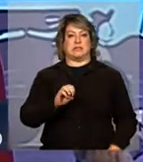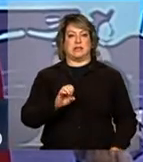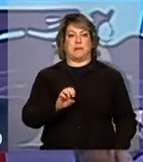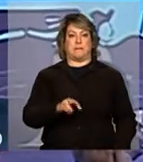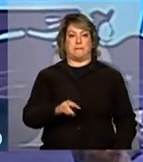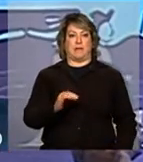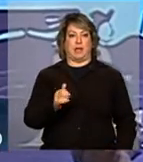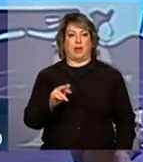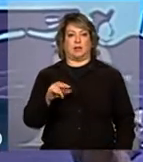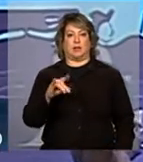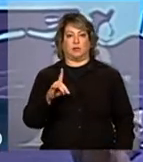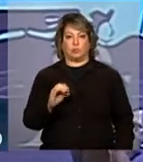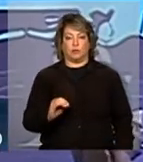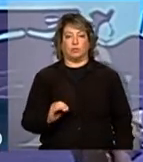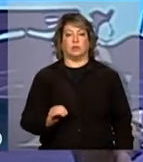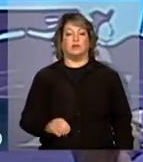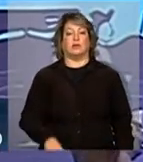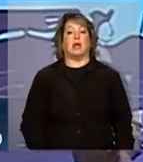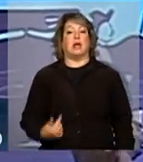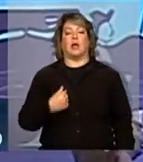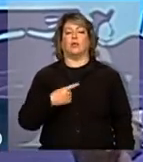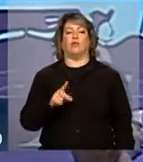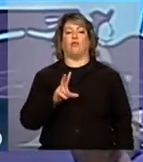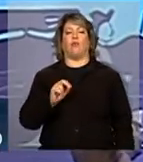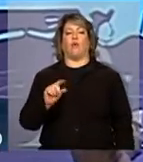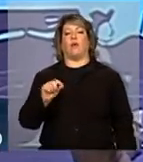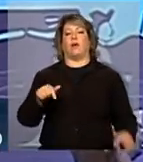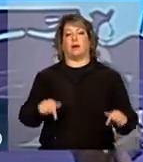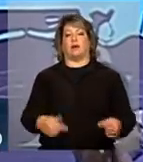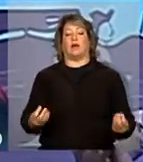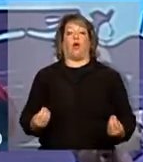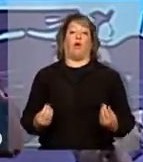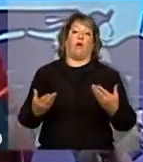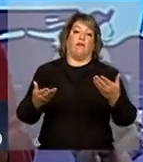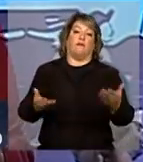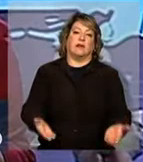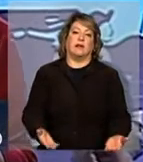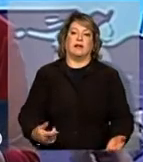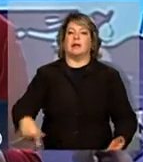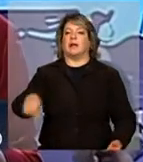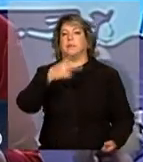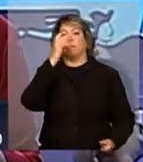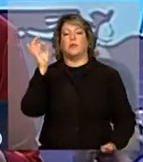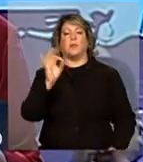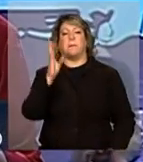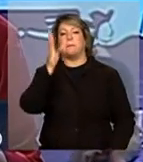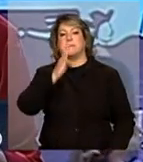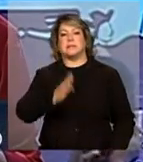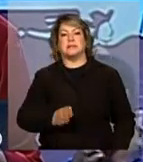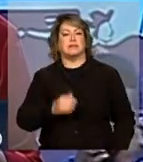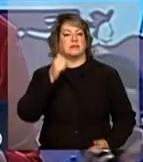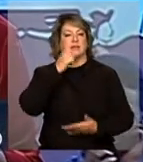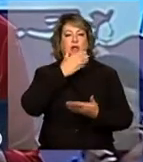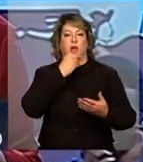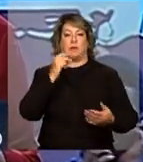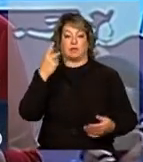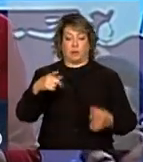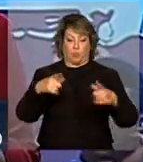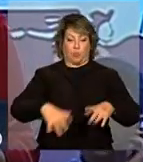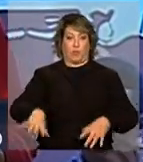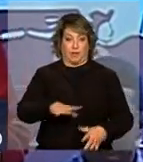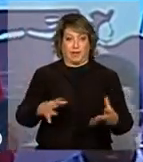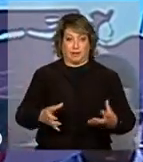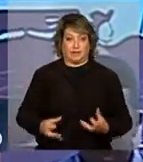Eu não vou aqui oferecer a nenhum brasileiro ou a nenhuma brasileira do